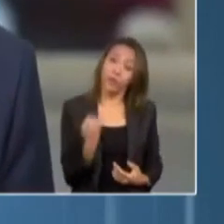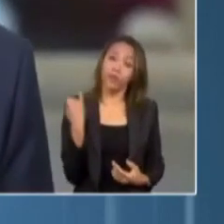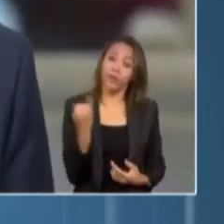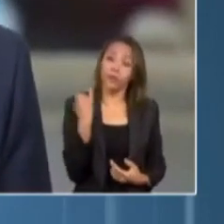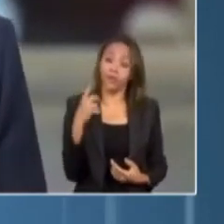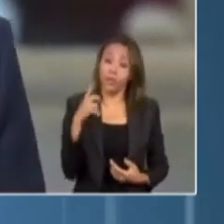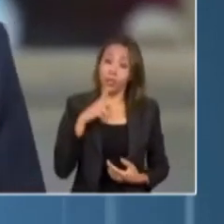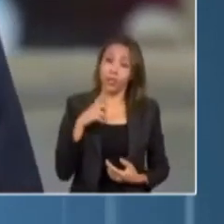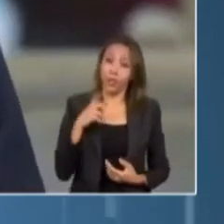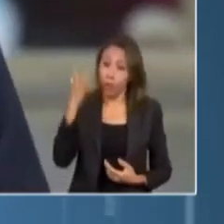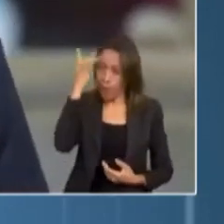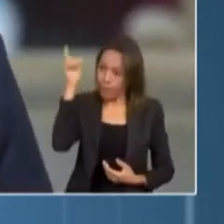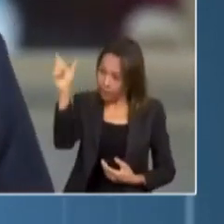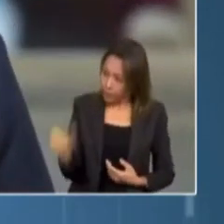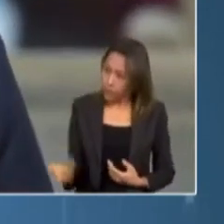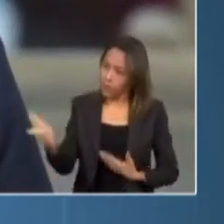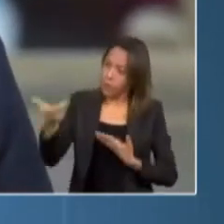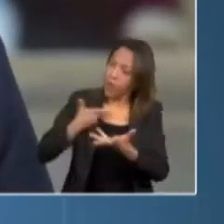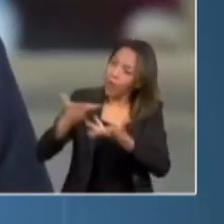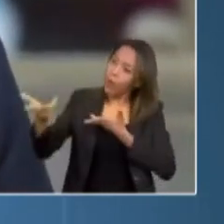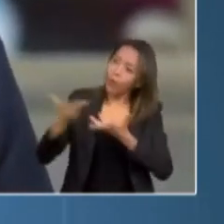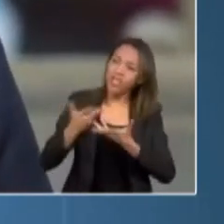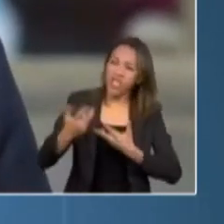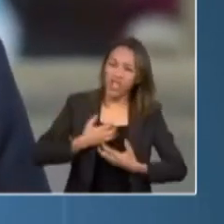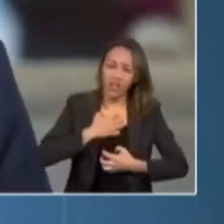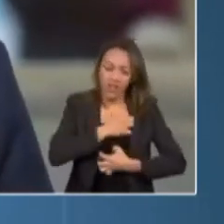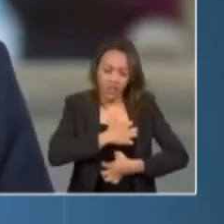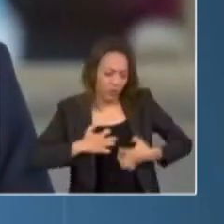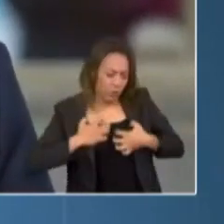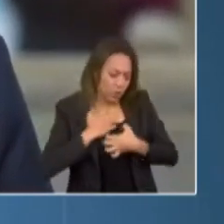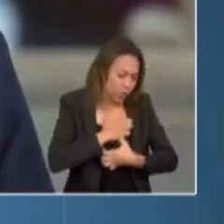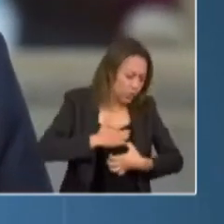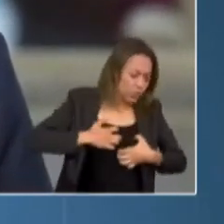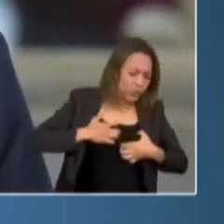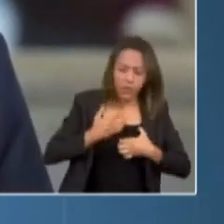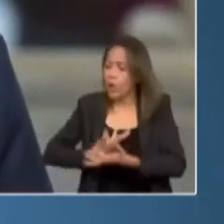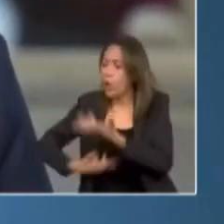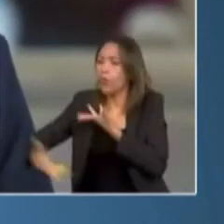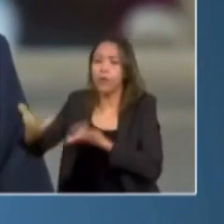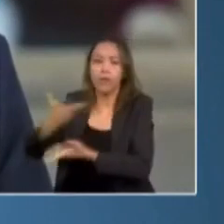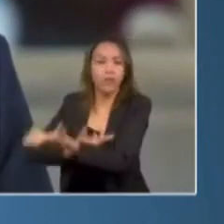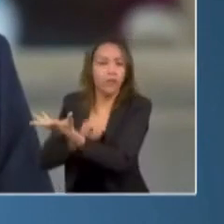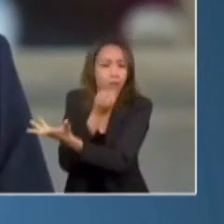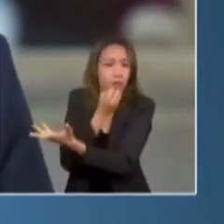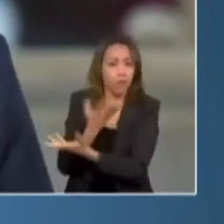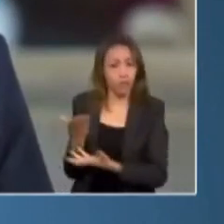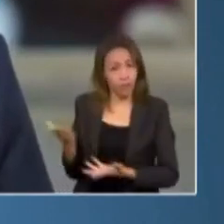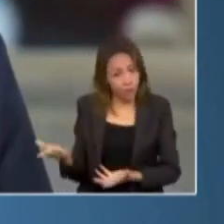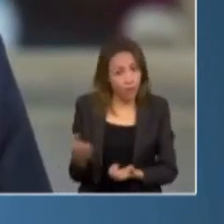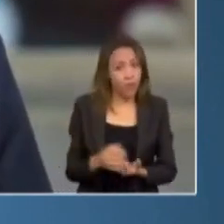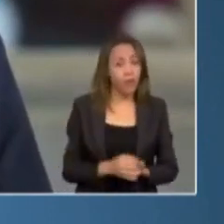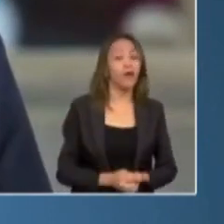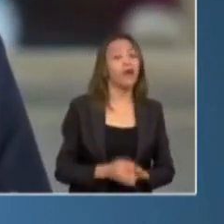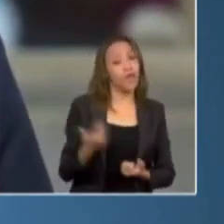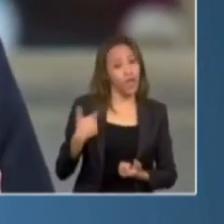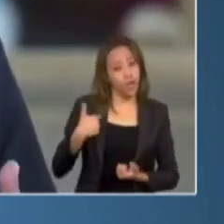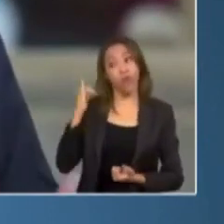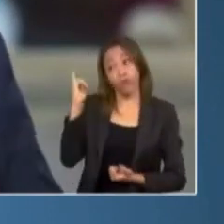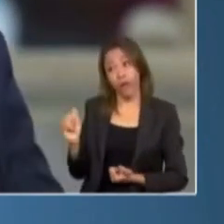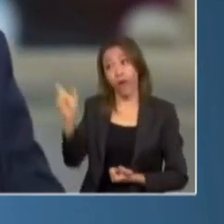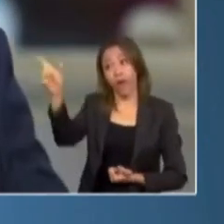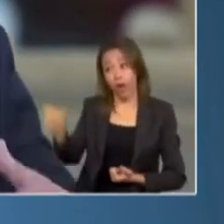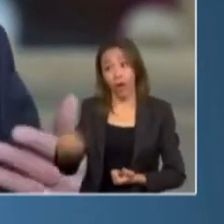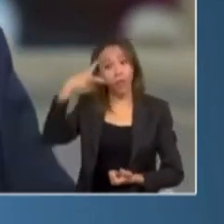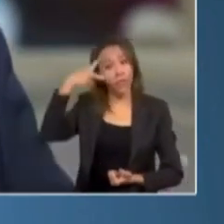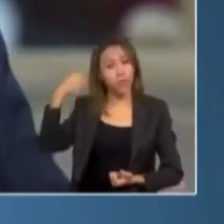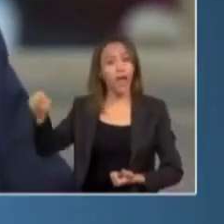ainda precisam ser ajustadas, principalmente na área da comunicação estratégica, que eu acho que às vezes a Janja,